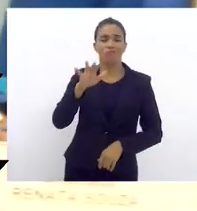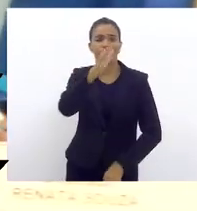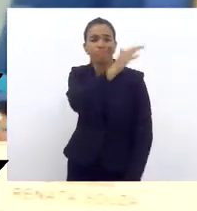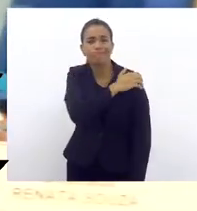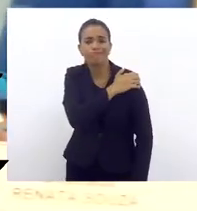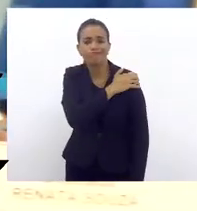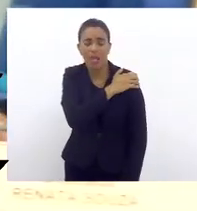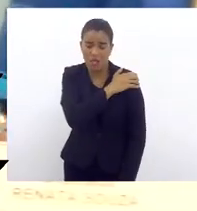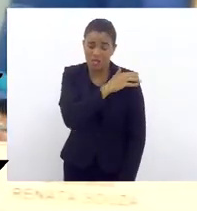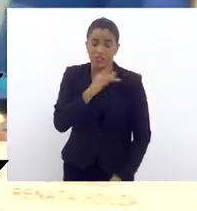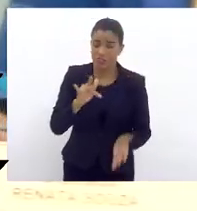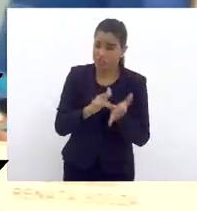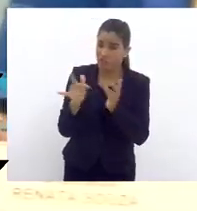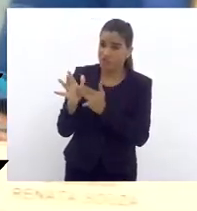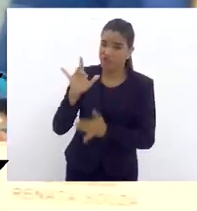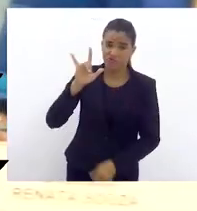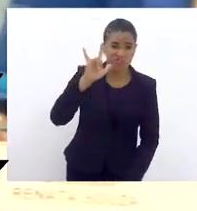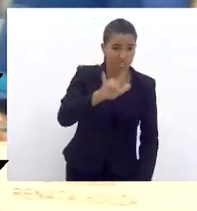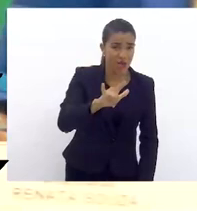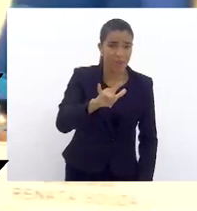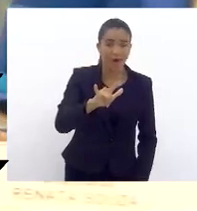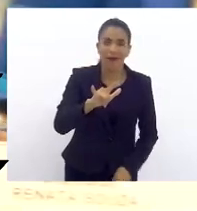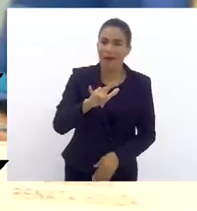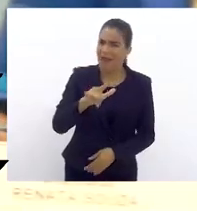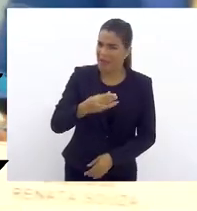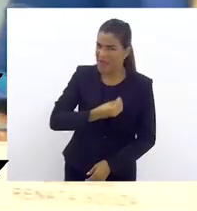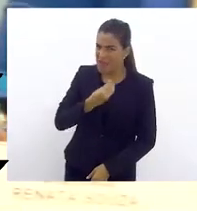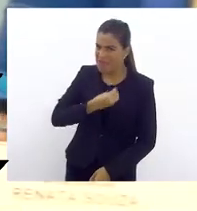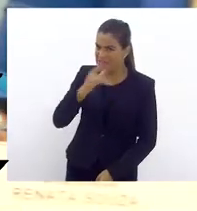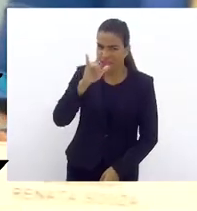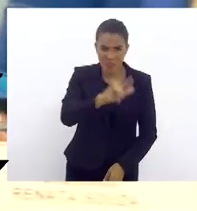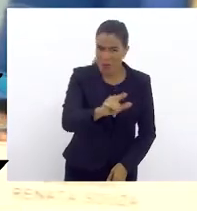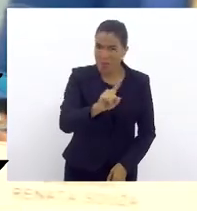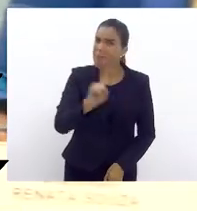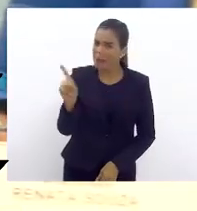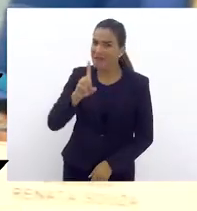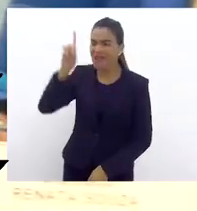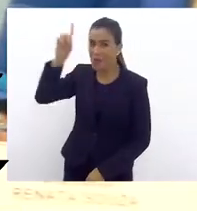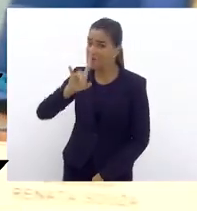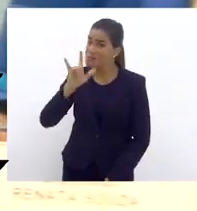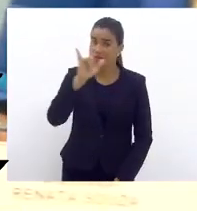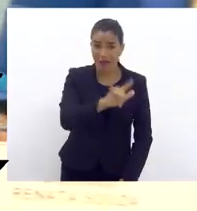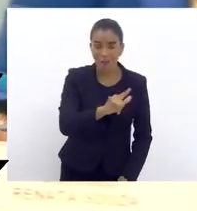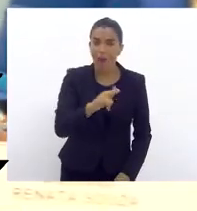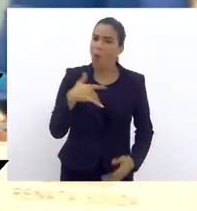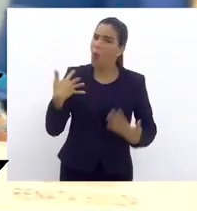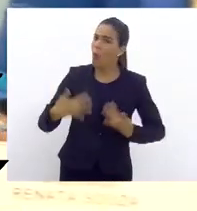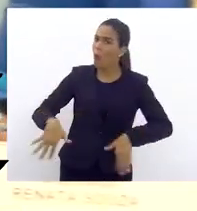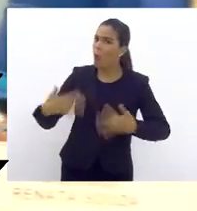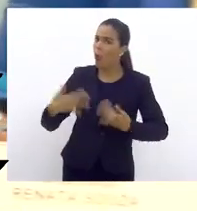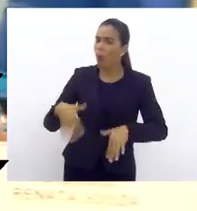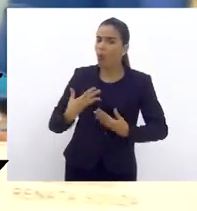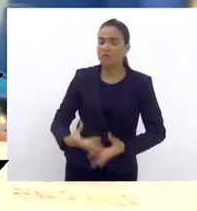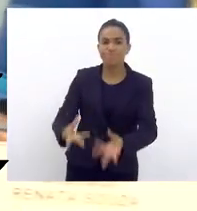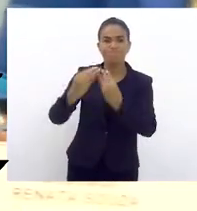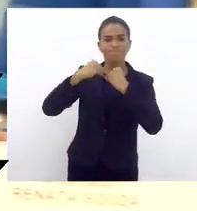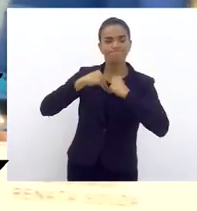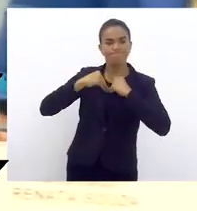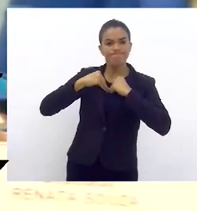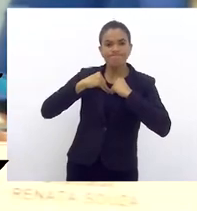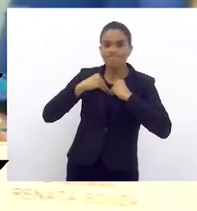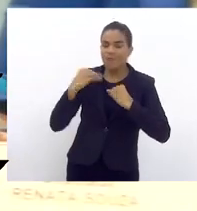no ombro e fala Jesus te ama a vida não ama essa pessoa mas Jesus ama ela isso é muito importante isso dá uma materialidade